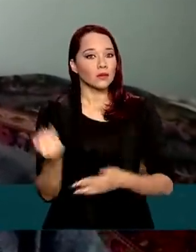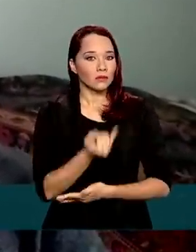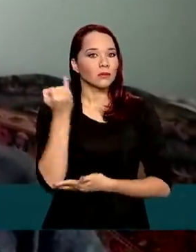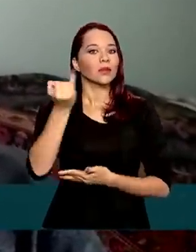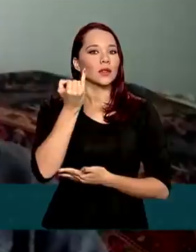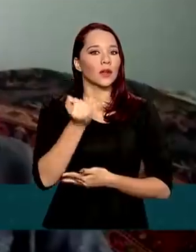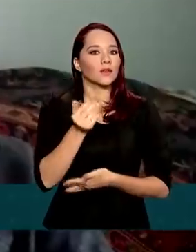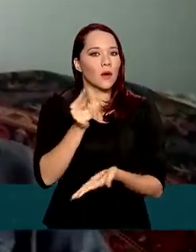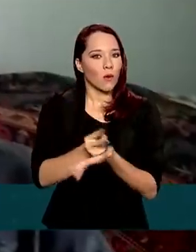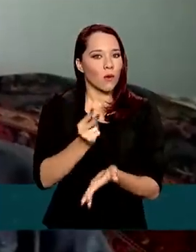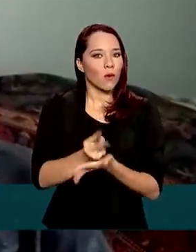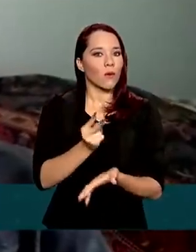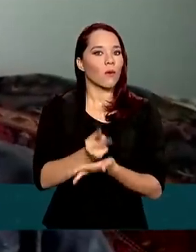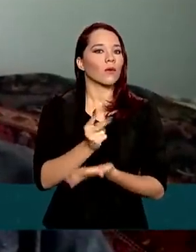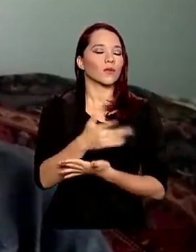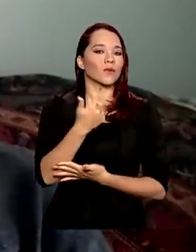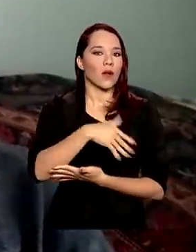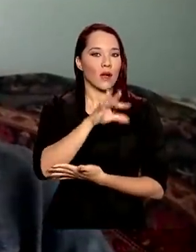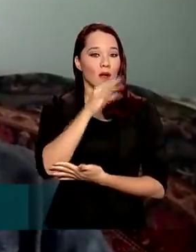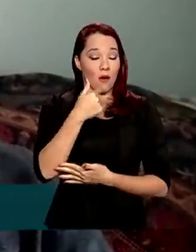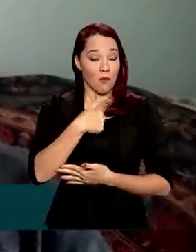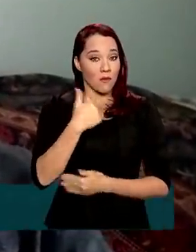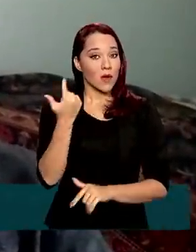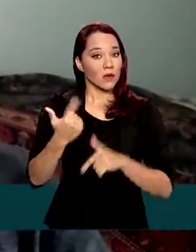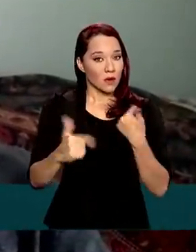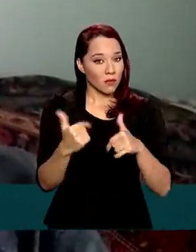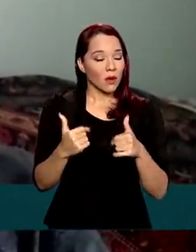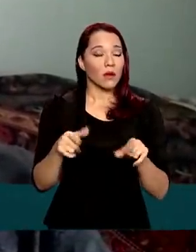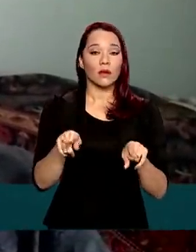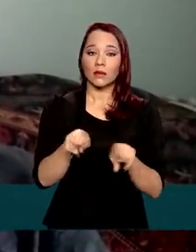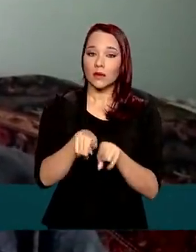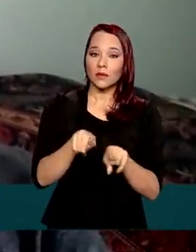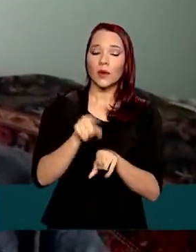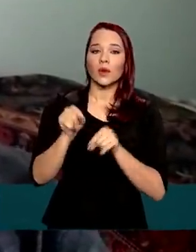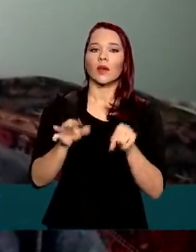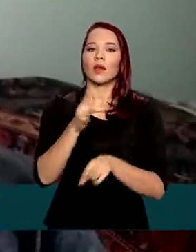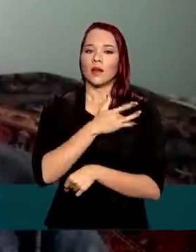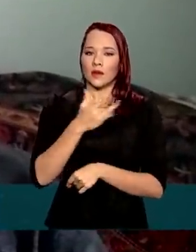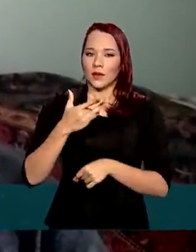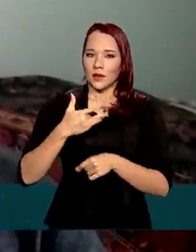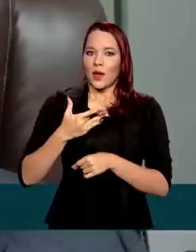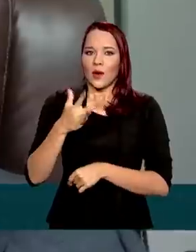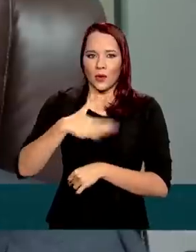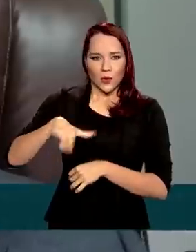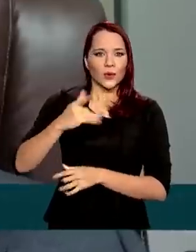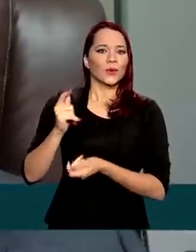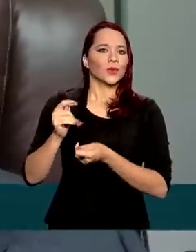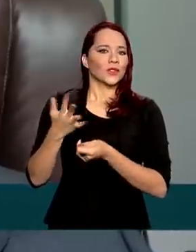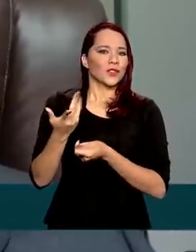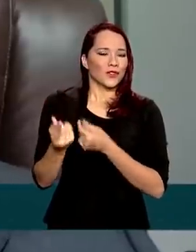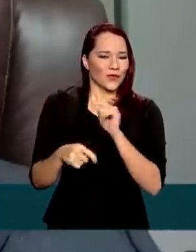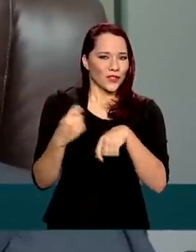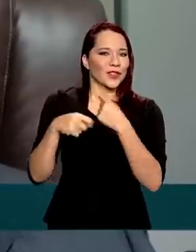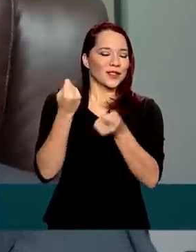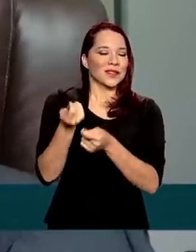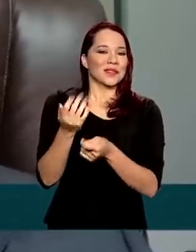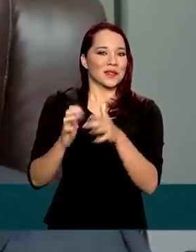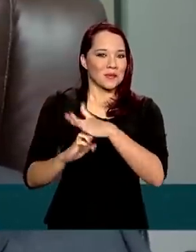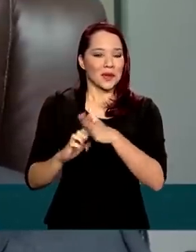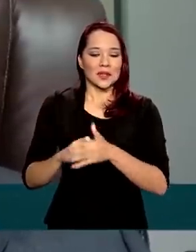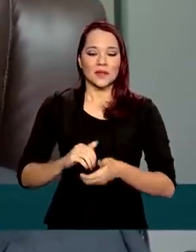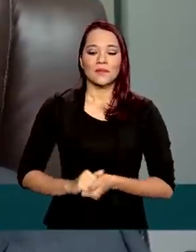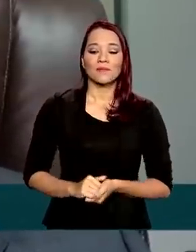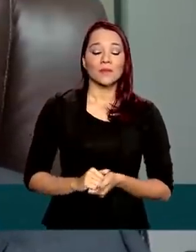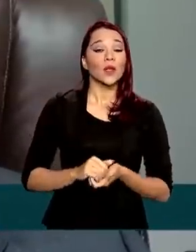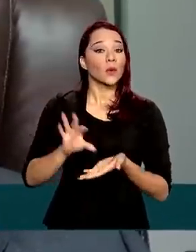manutenção, não só do meu emprego, mas também como a saúde financeira da empresa. No cartório onde Valdo é tabelião,